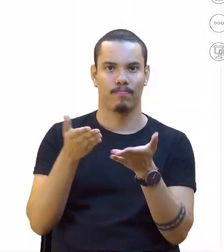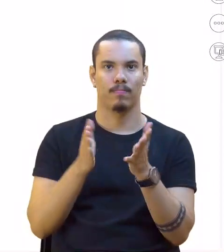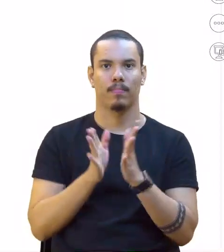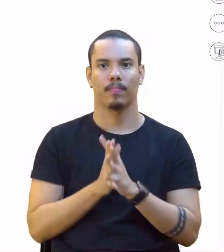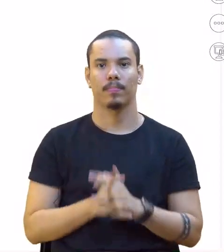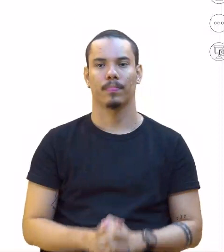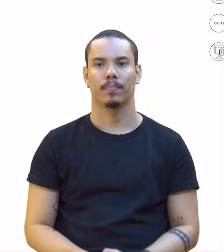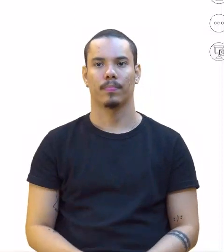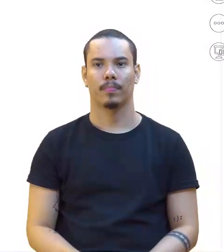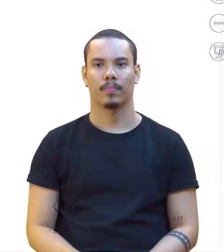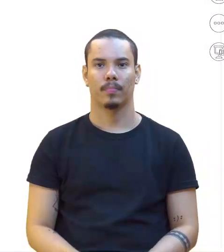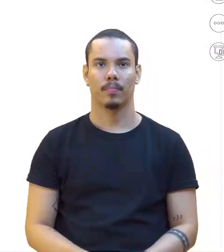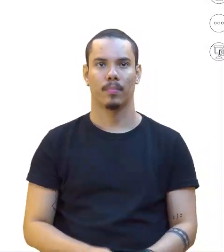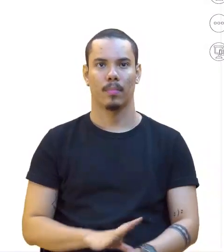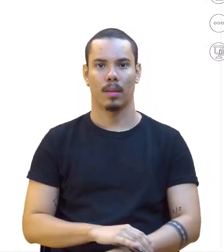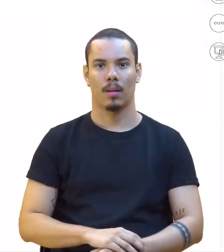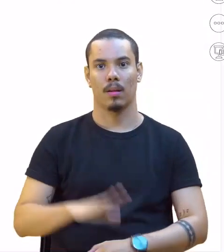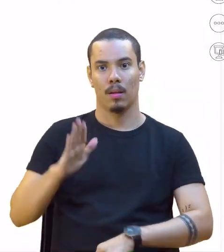Para